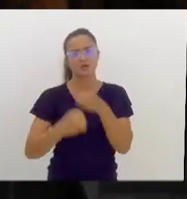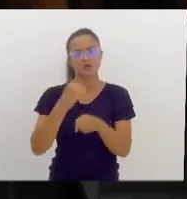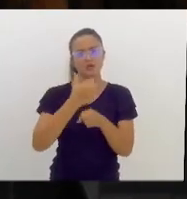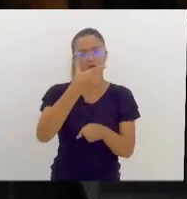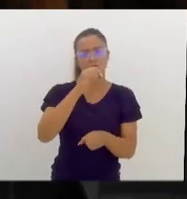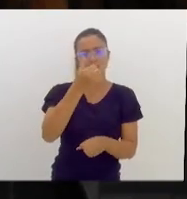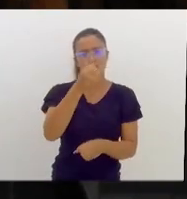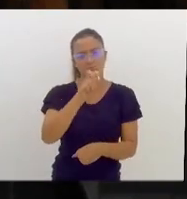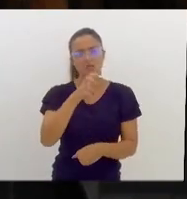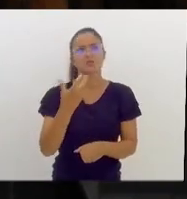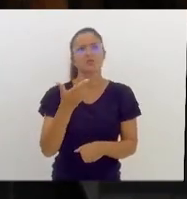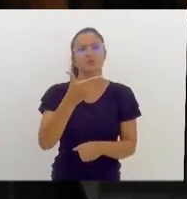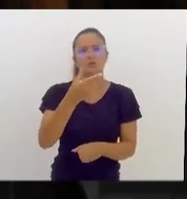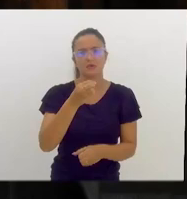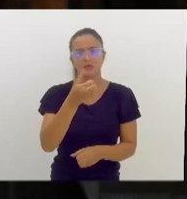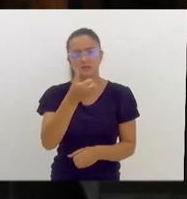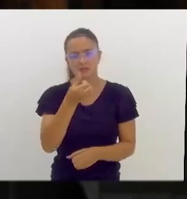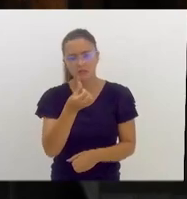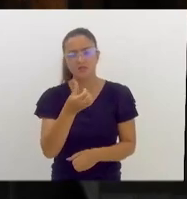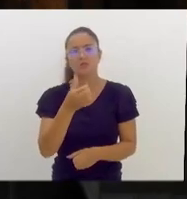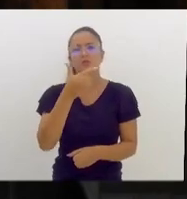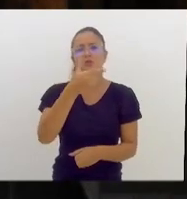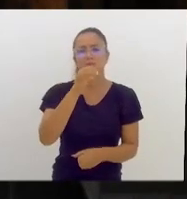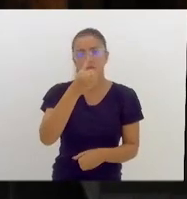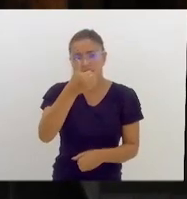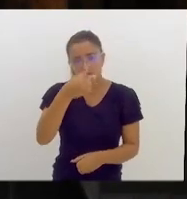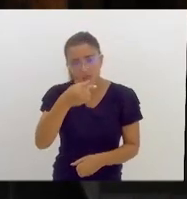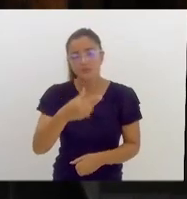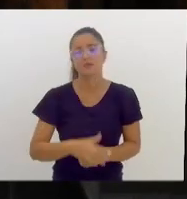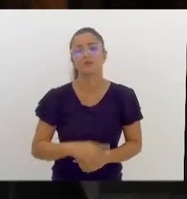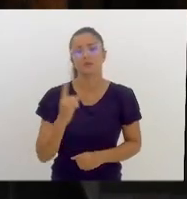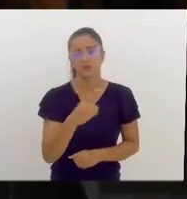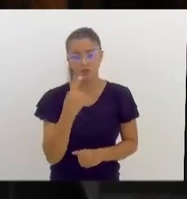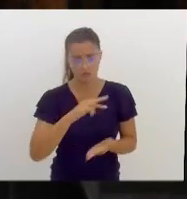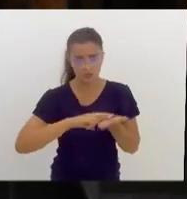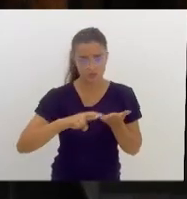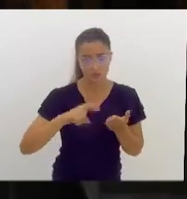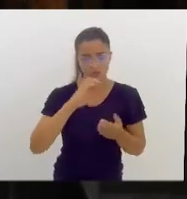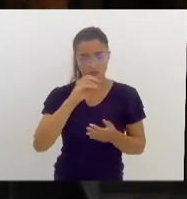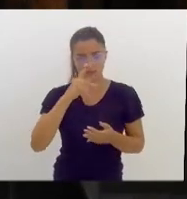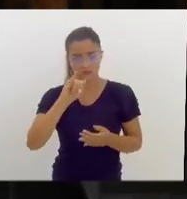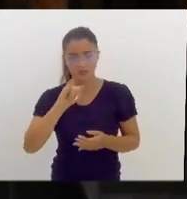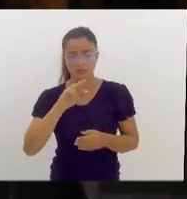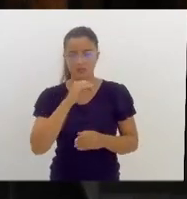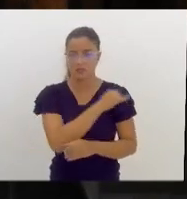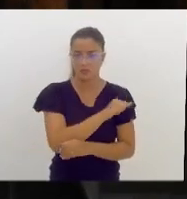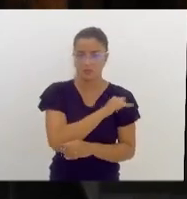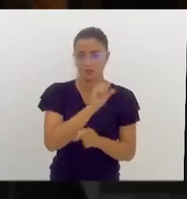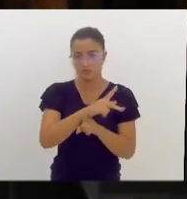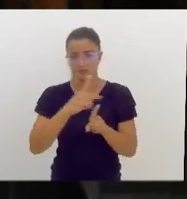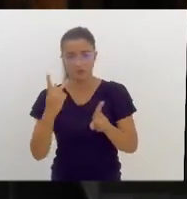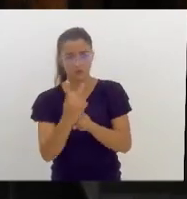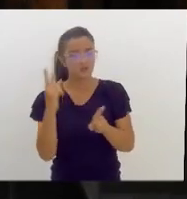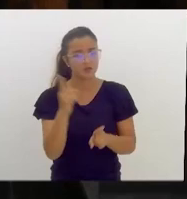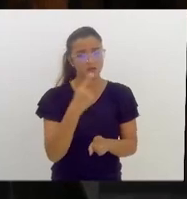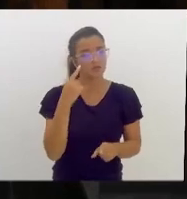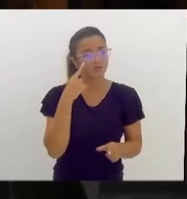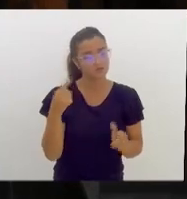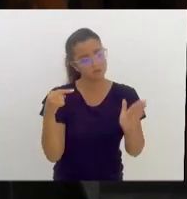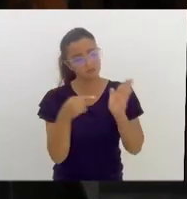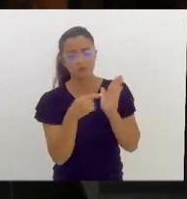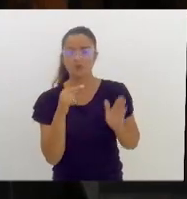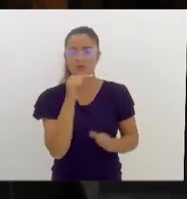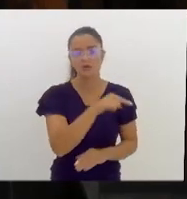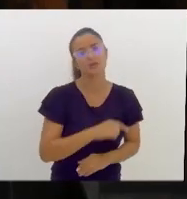2017. A gente, no nosso relatório da CPI do Rio Previdência, aponta essas responsabilidades